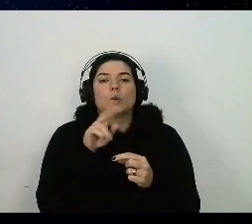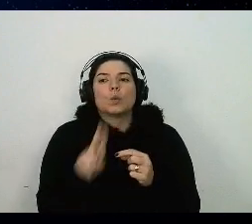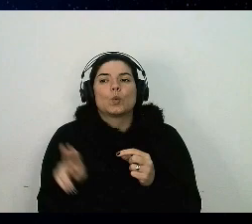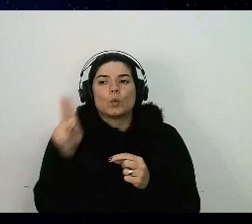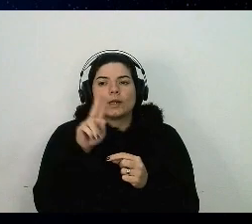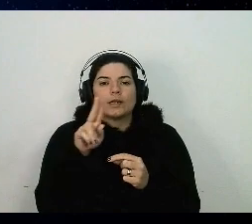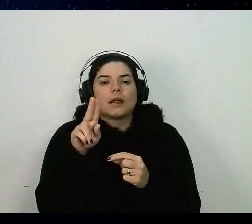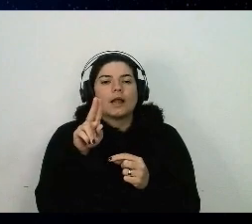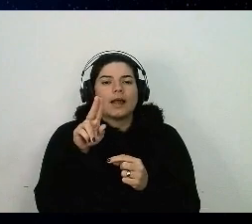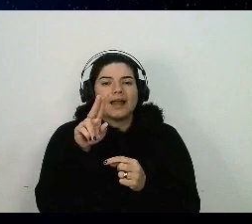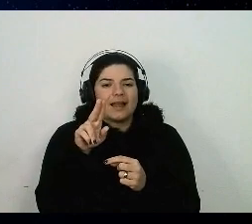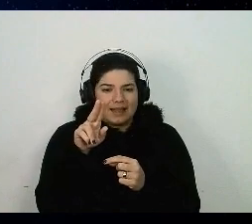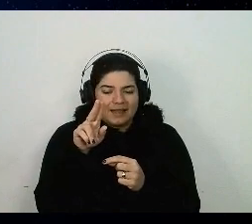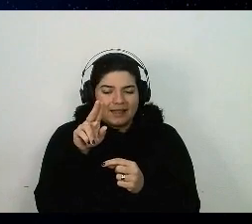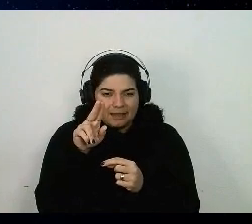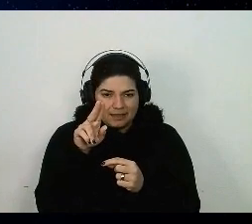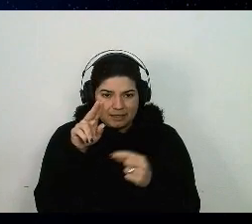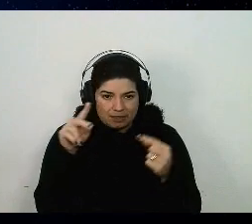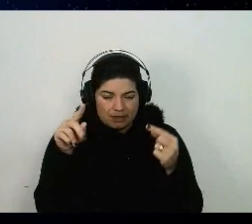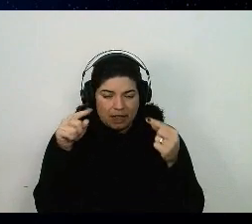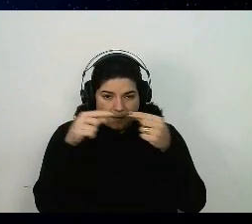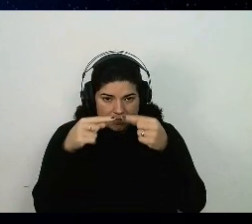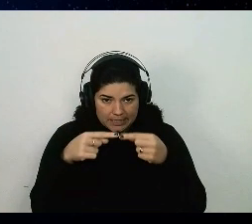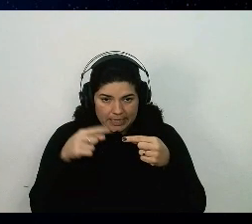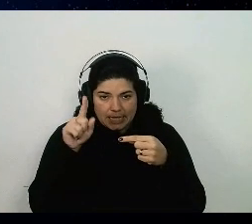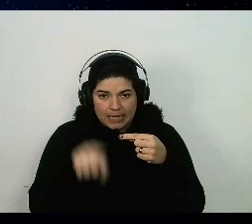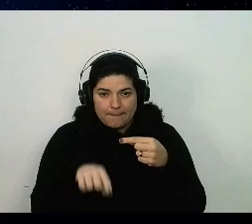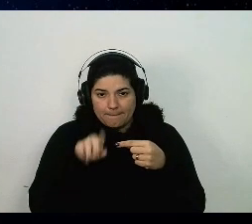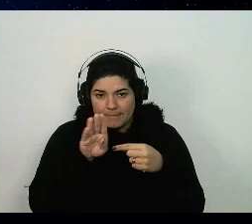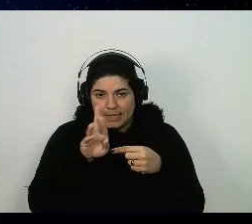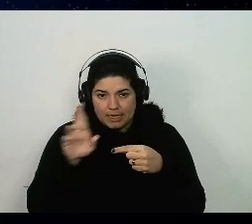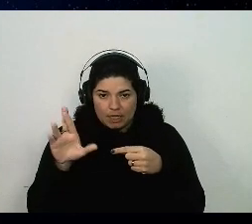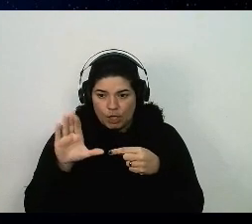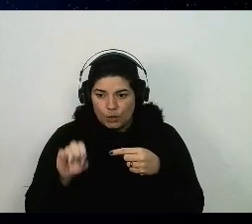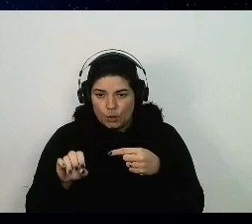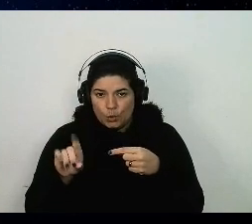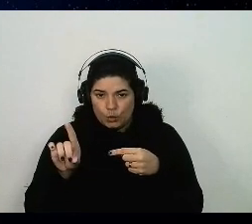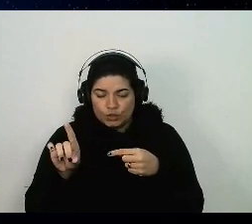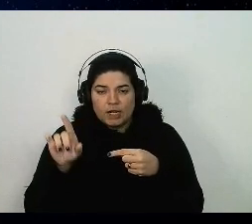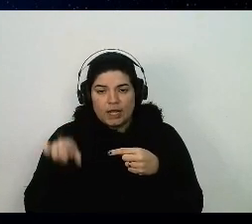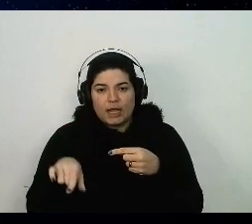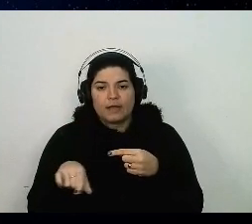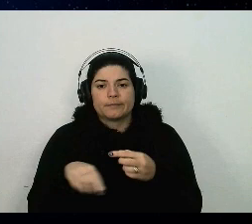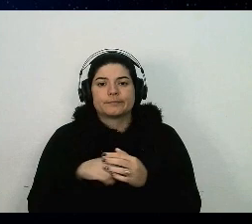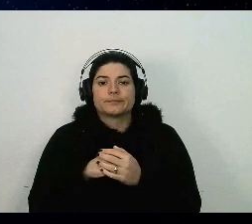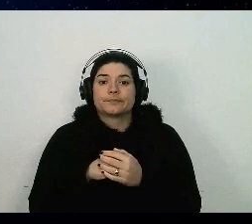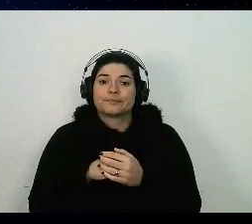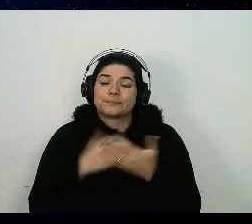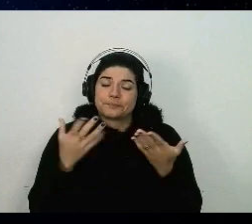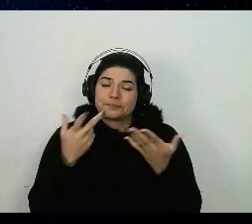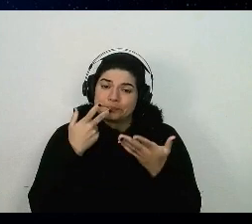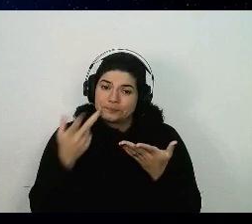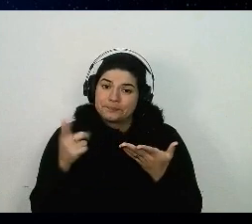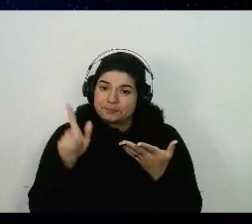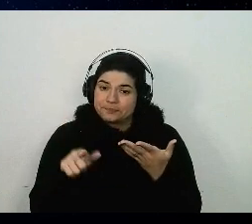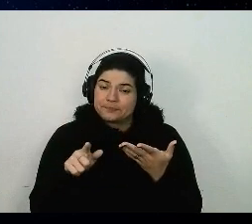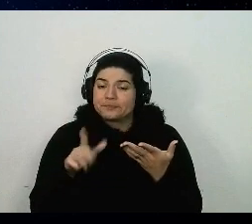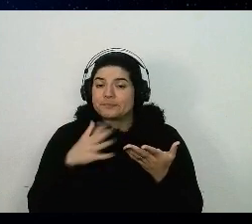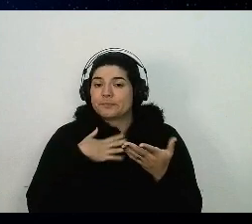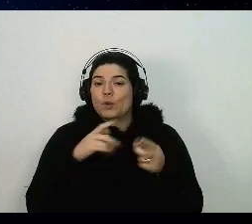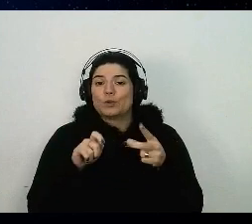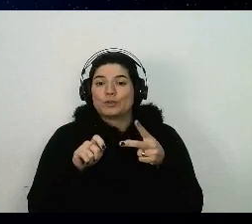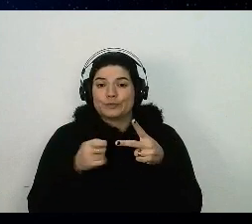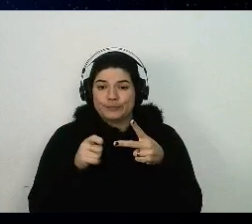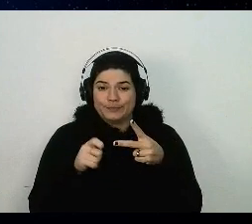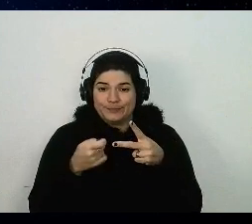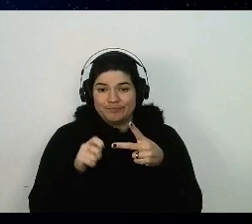aplicação que interpreta o BR Code como pivô. Ok, pessoal? Bom, dito isso, essa aí é a minha chave Pix.